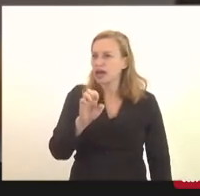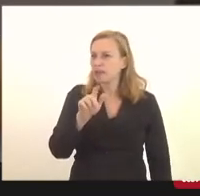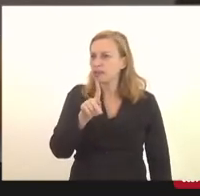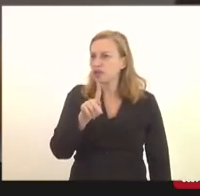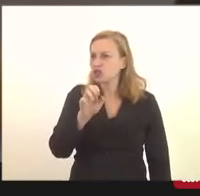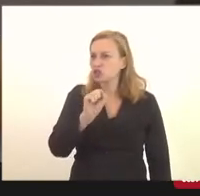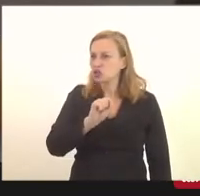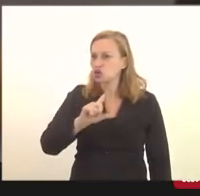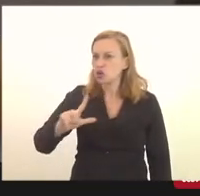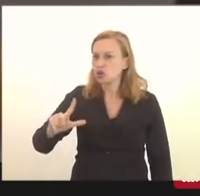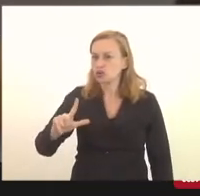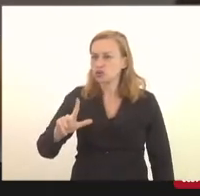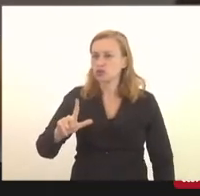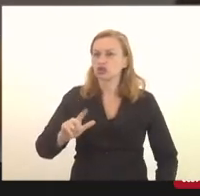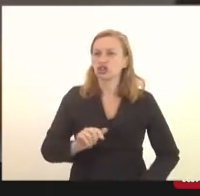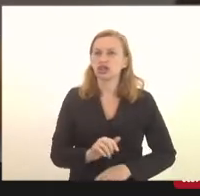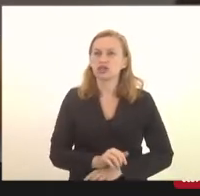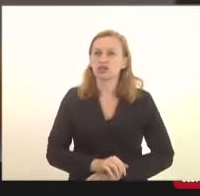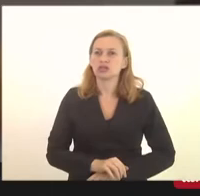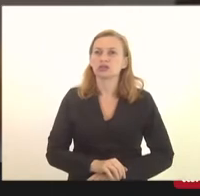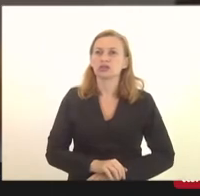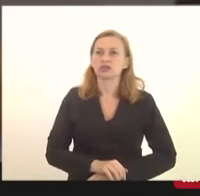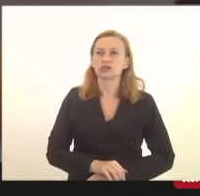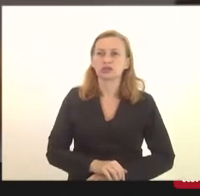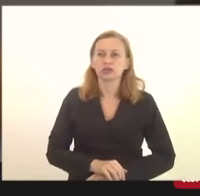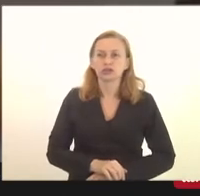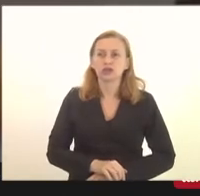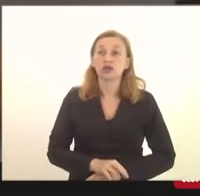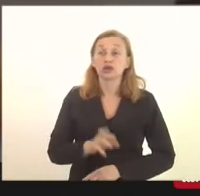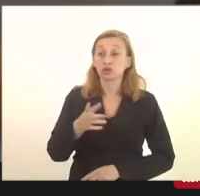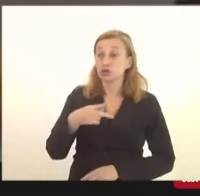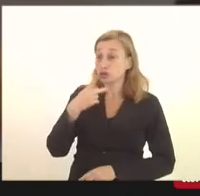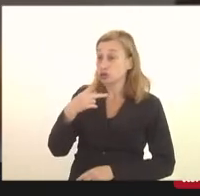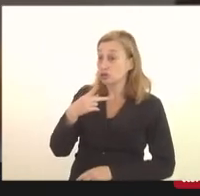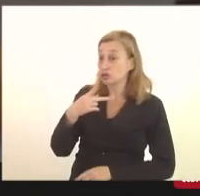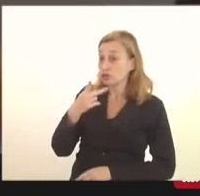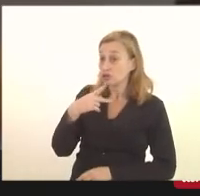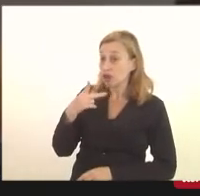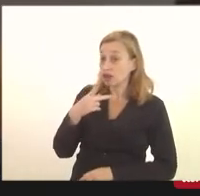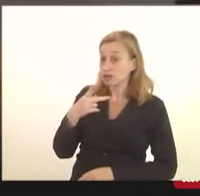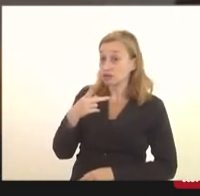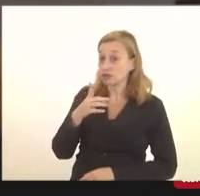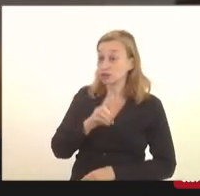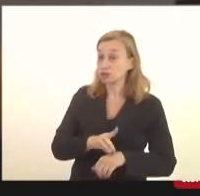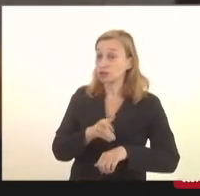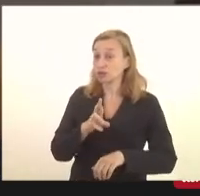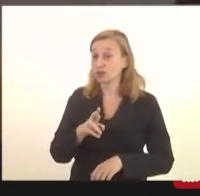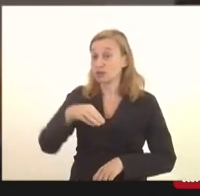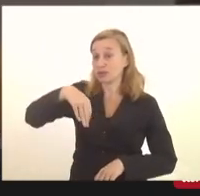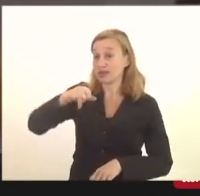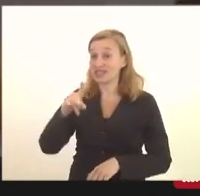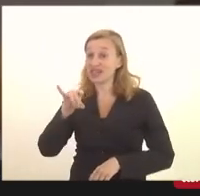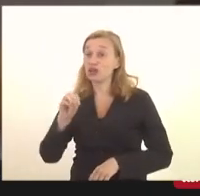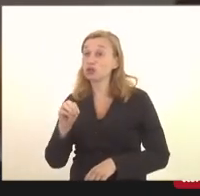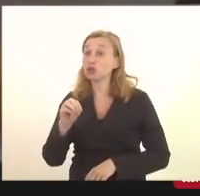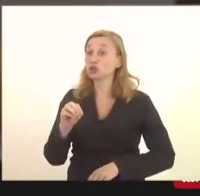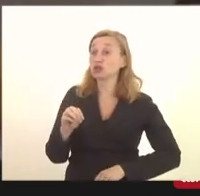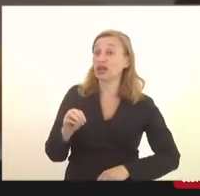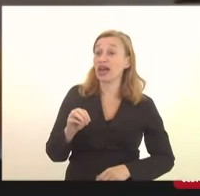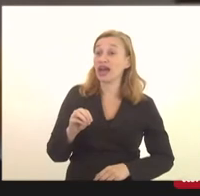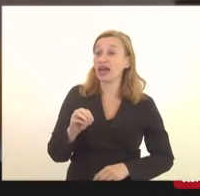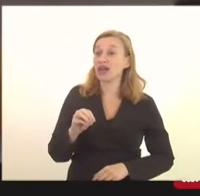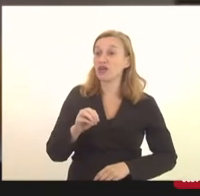senhor que o senhor faça contato com o doutor Marcelo da Unpetro, que ele está precisando lhe